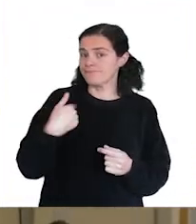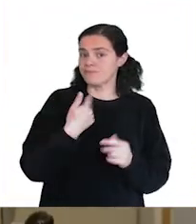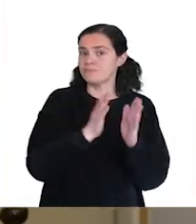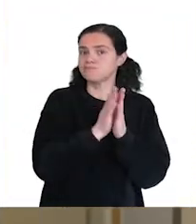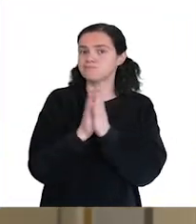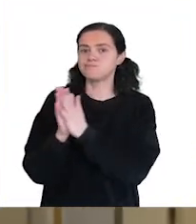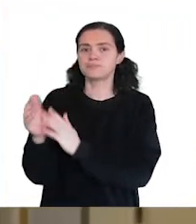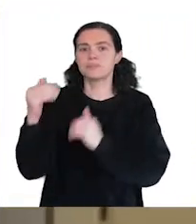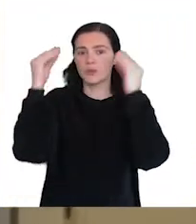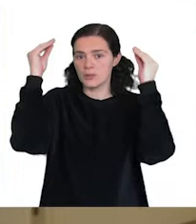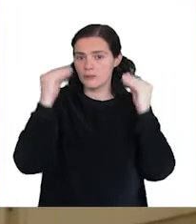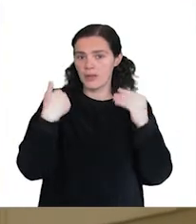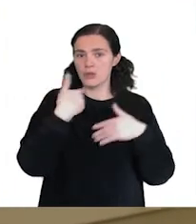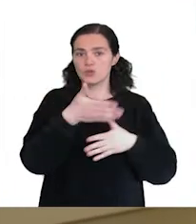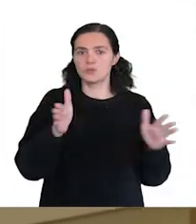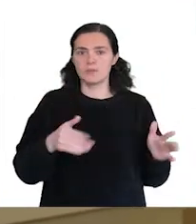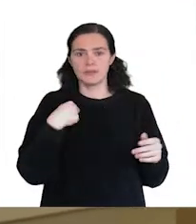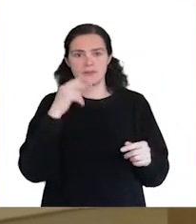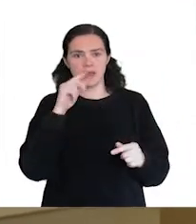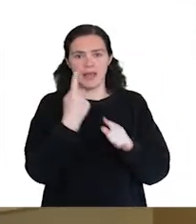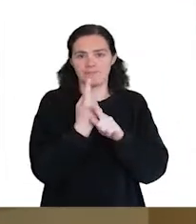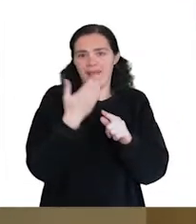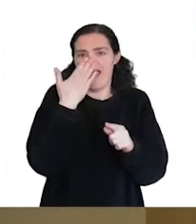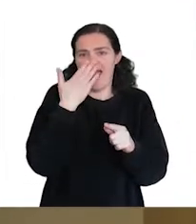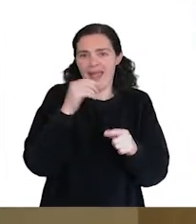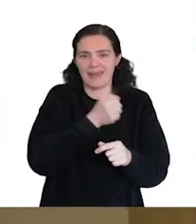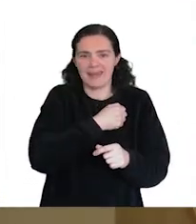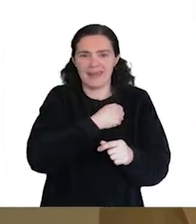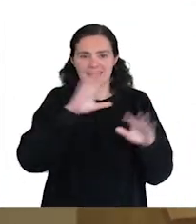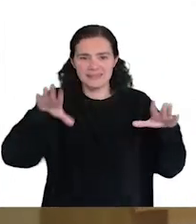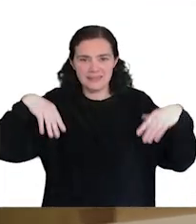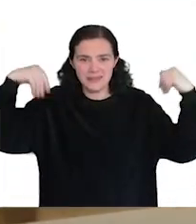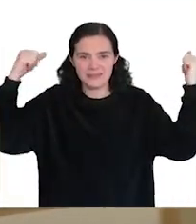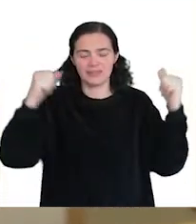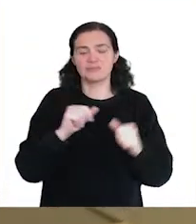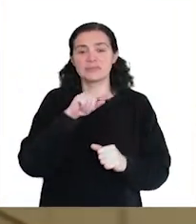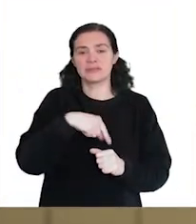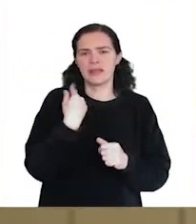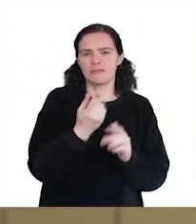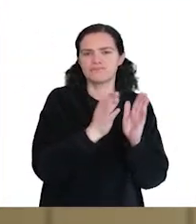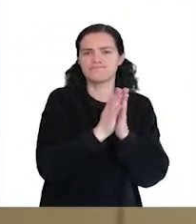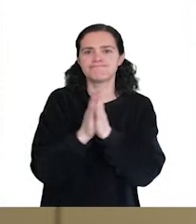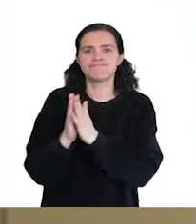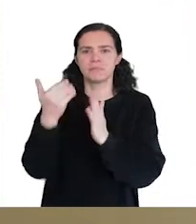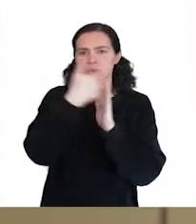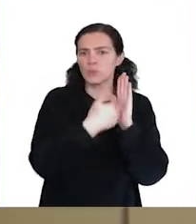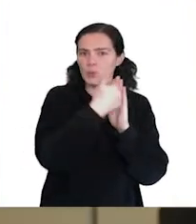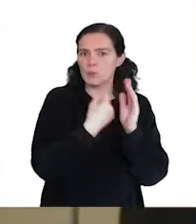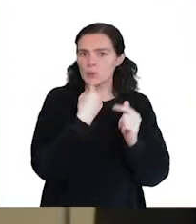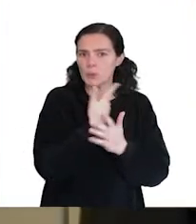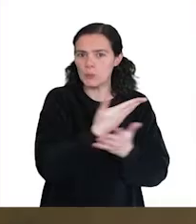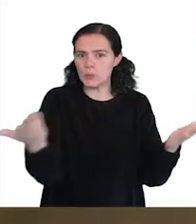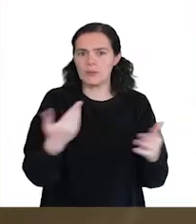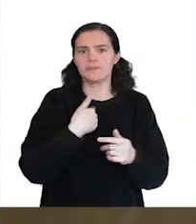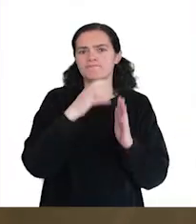Este é o acervo Manuel de Oliveira, um espaço, como se vê, povoado por fantasmas. Aqui reunimos um vasto conjunto de